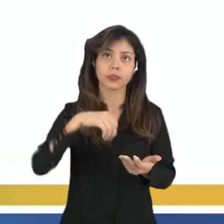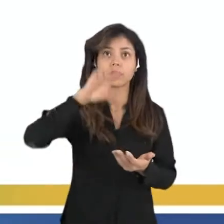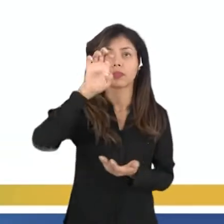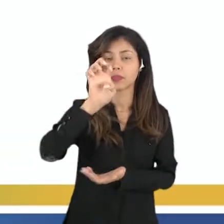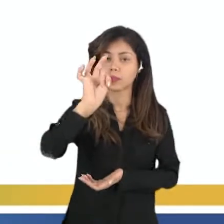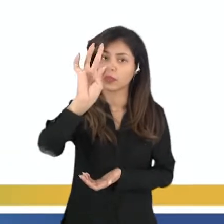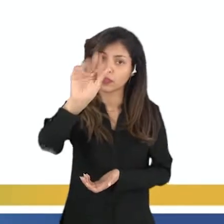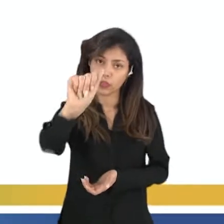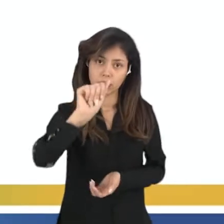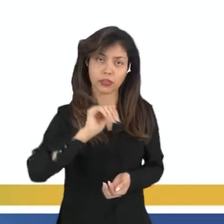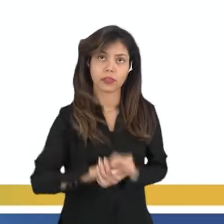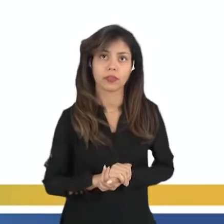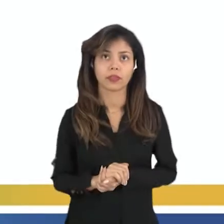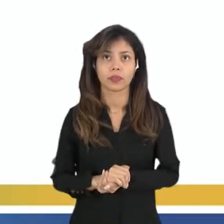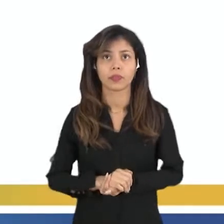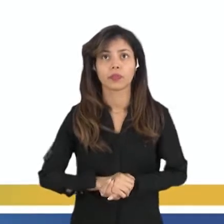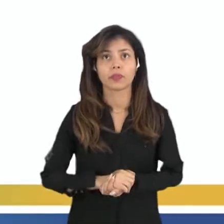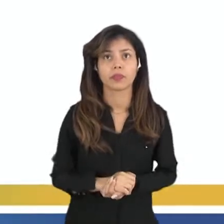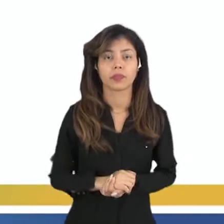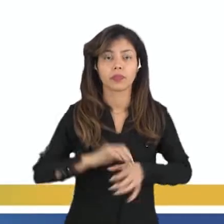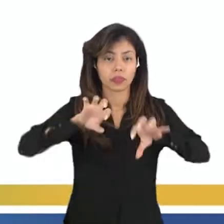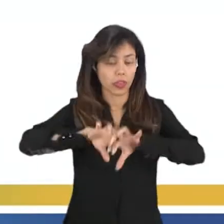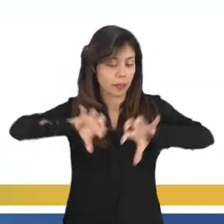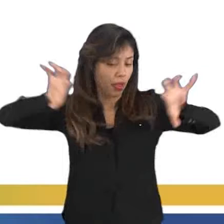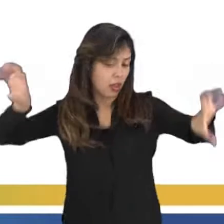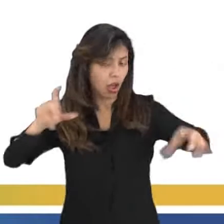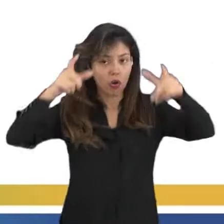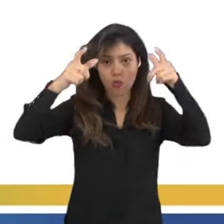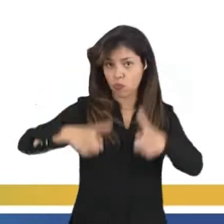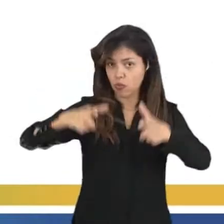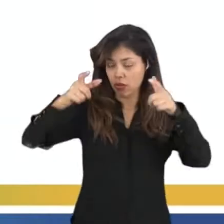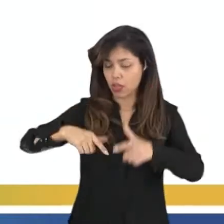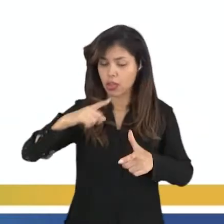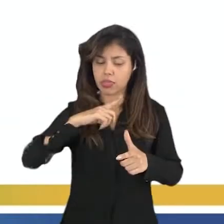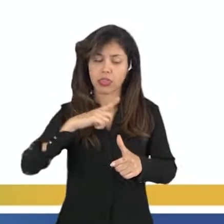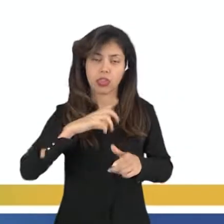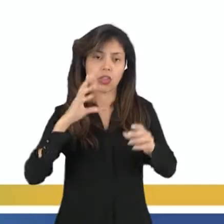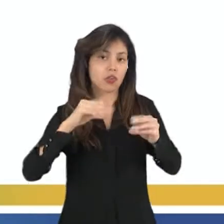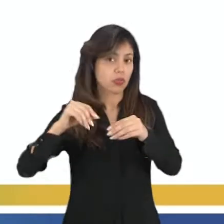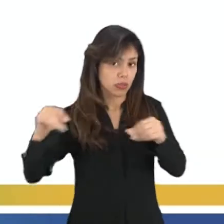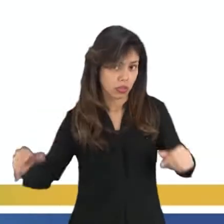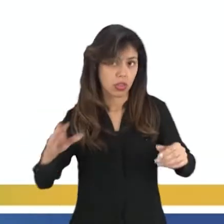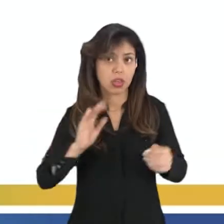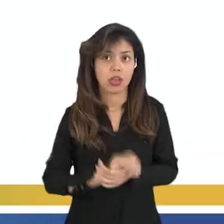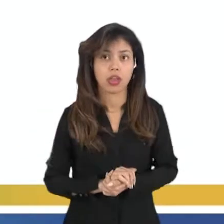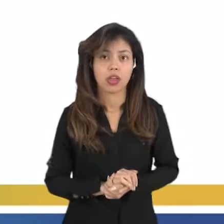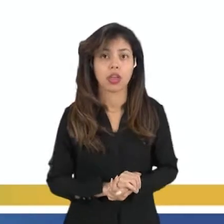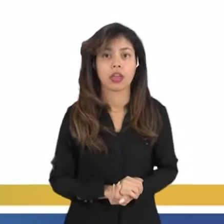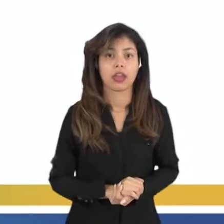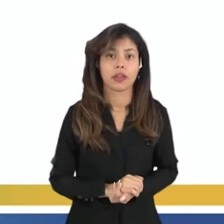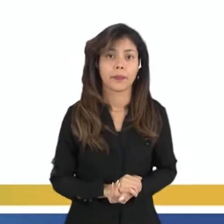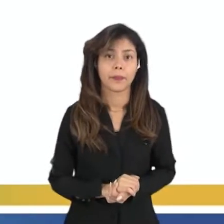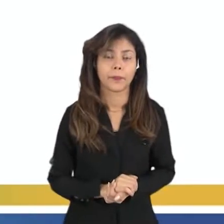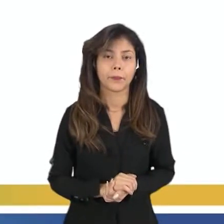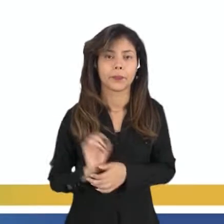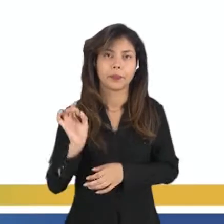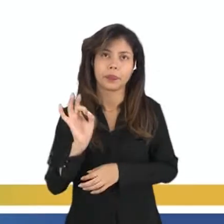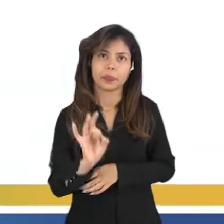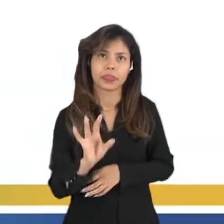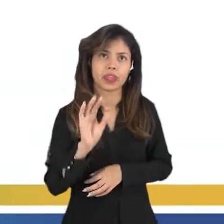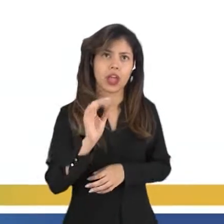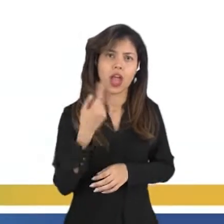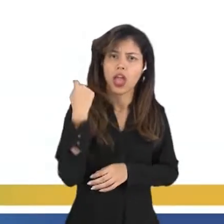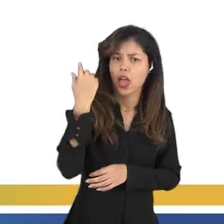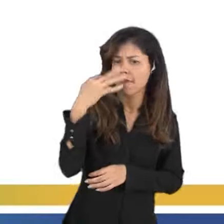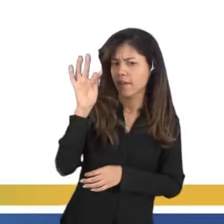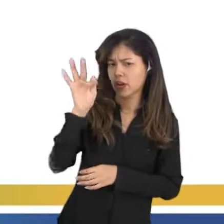ou seja, com a intenção de separar essa localidade, esse território, que não fique nem subordinado à